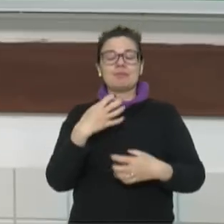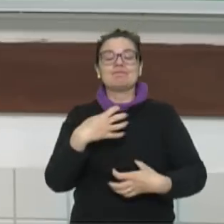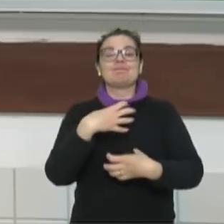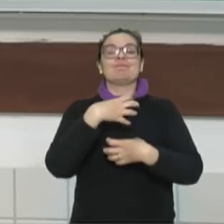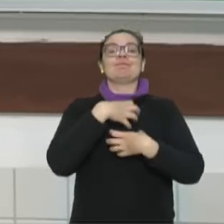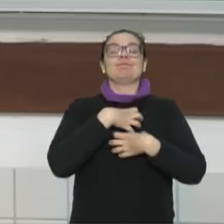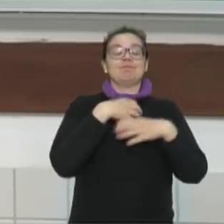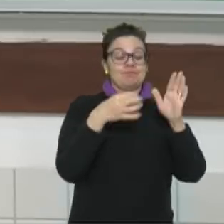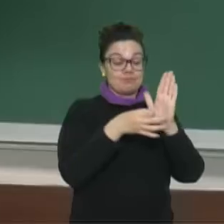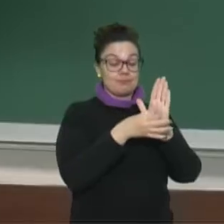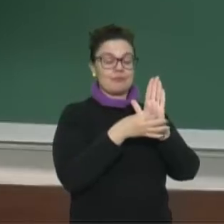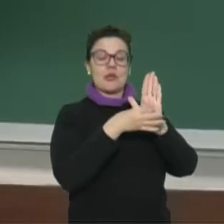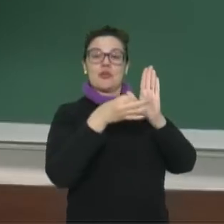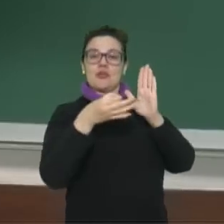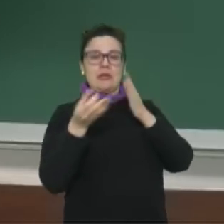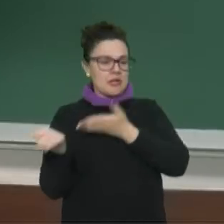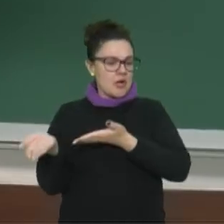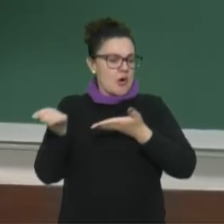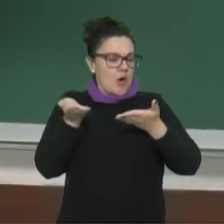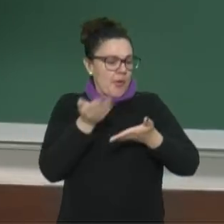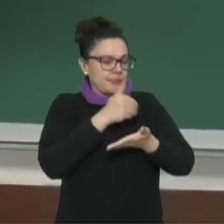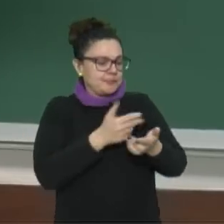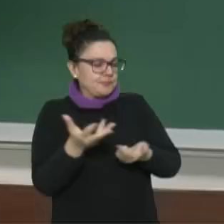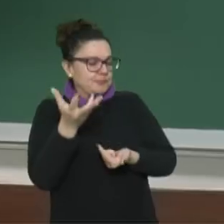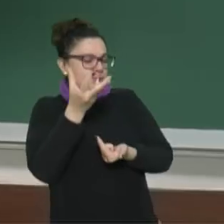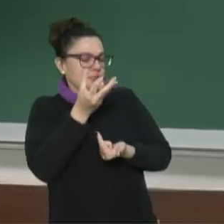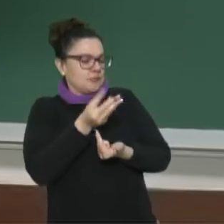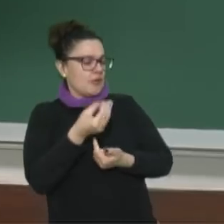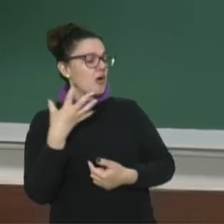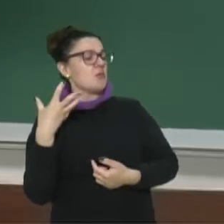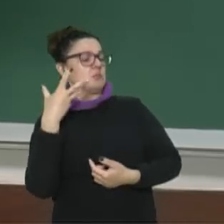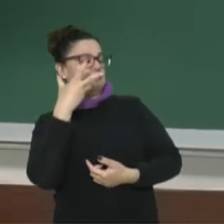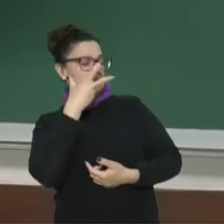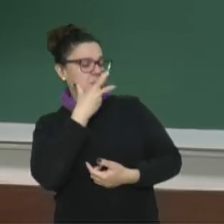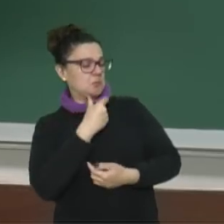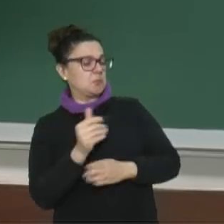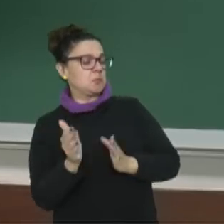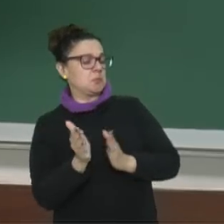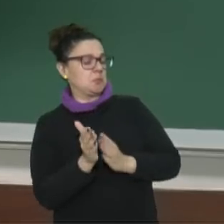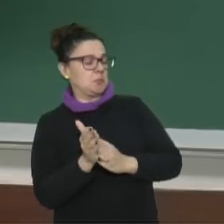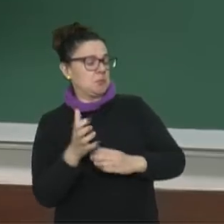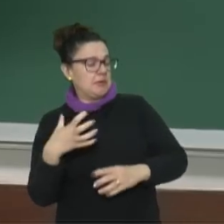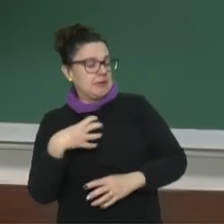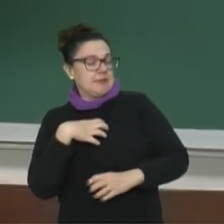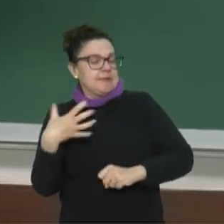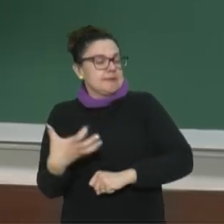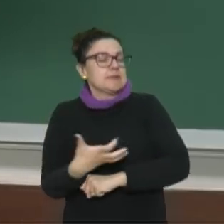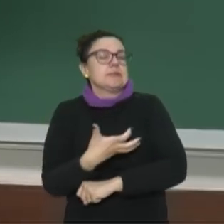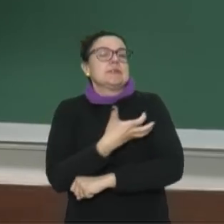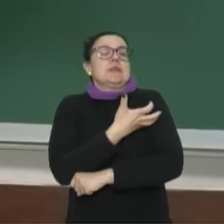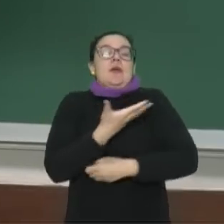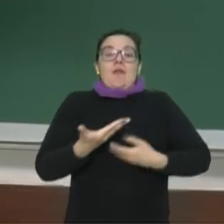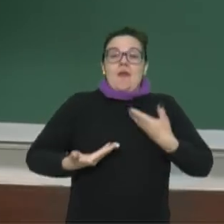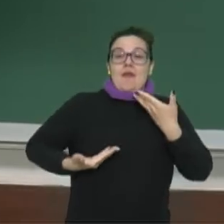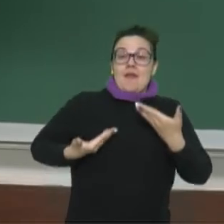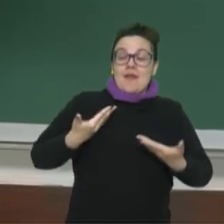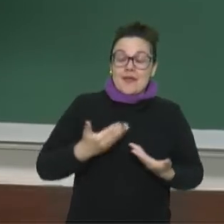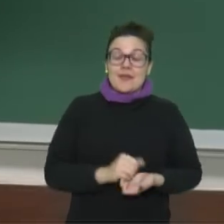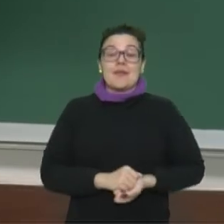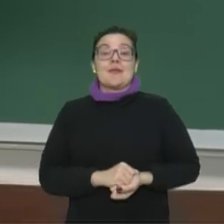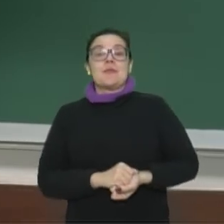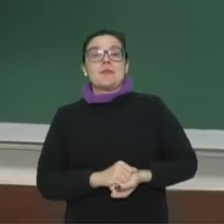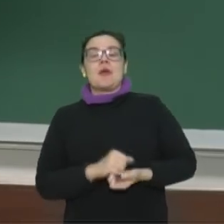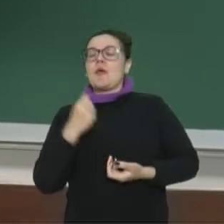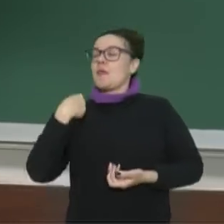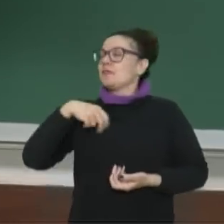criticar, né? Nós podemos olhar a obra, apreciar que linda, né? Sensações nos trazem, emoções nos trazem,